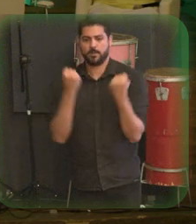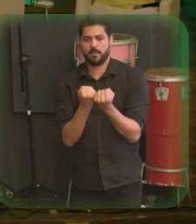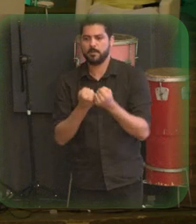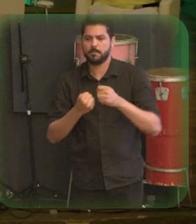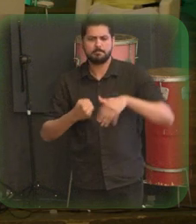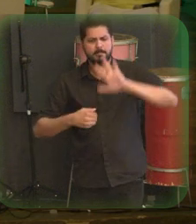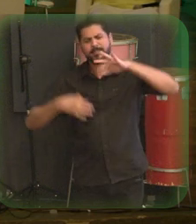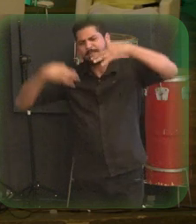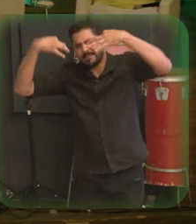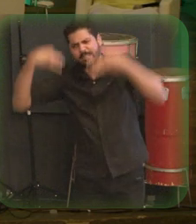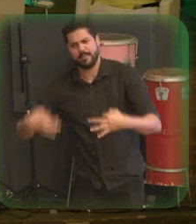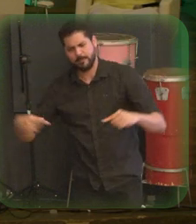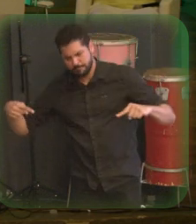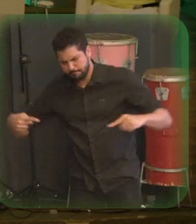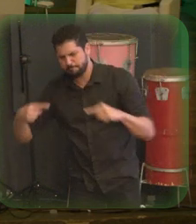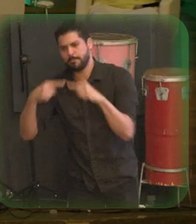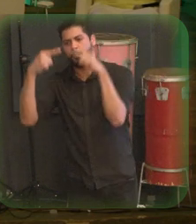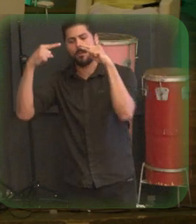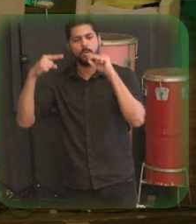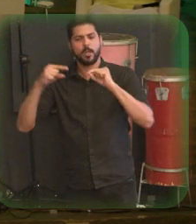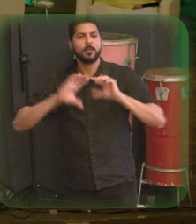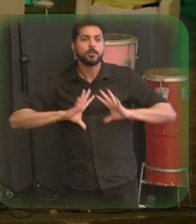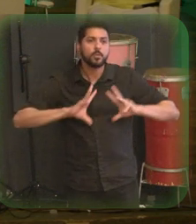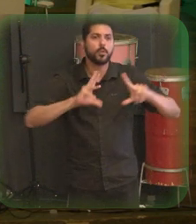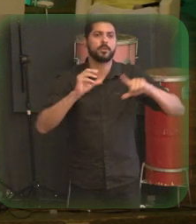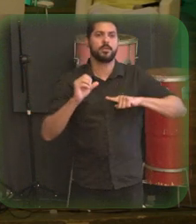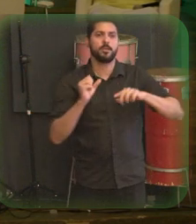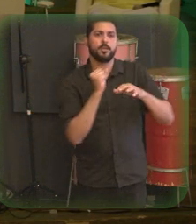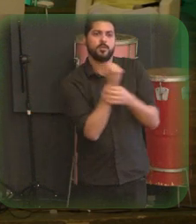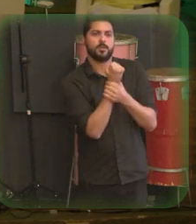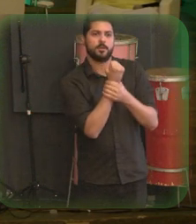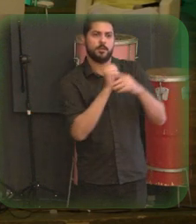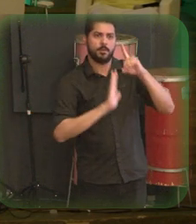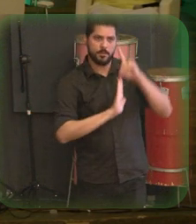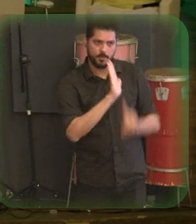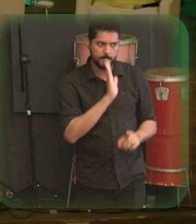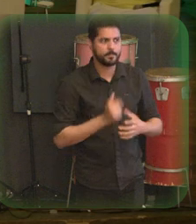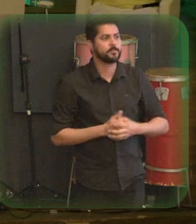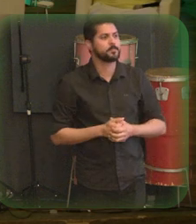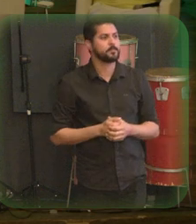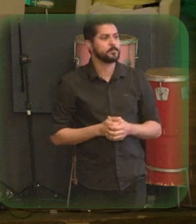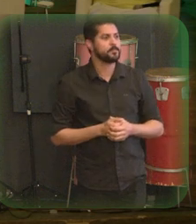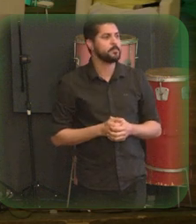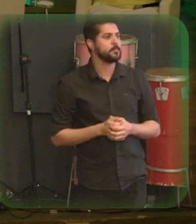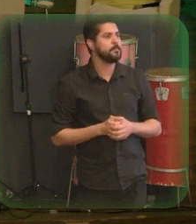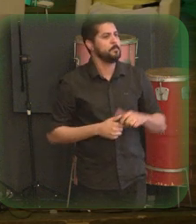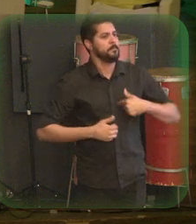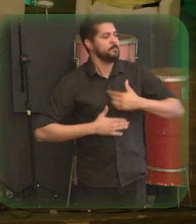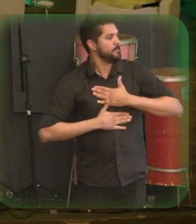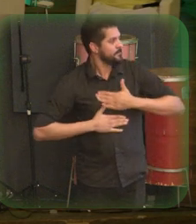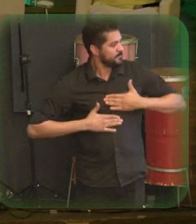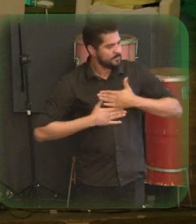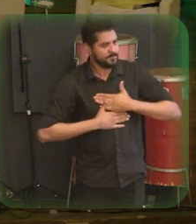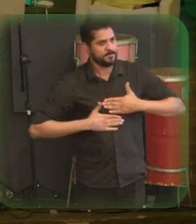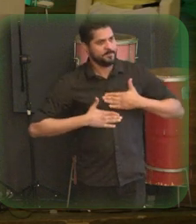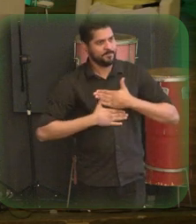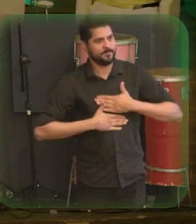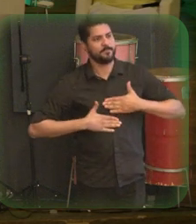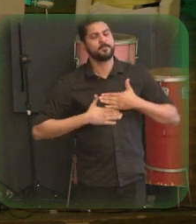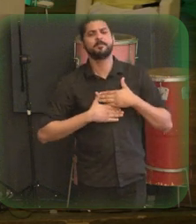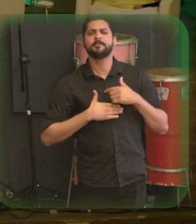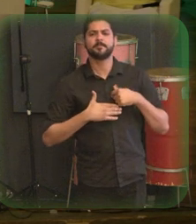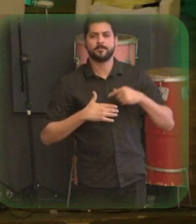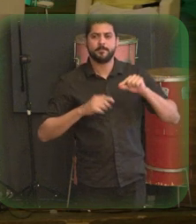e todos tenham todos os seus direitos garantidos. Então, ministro, aqui a nossa enorme satisfação, reitero aqui a nossa